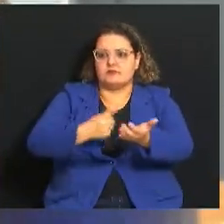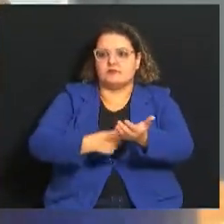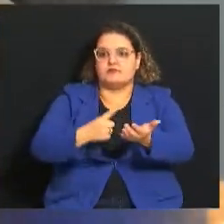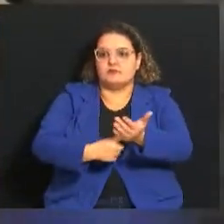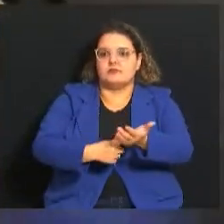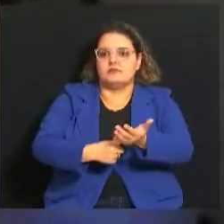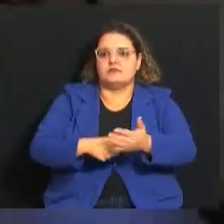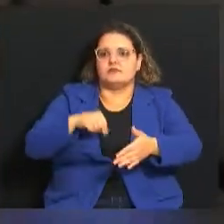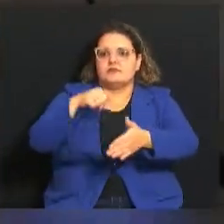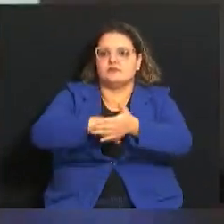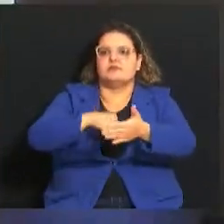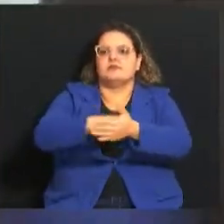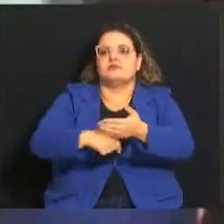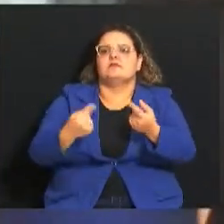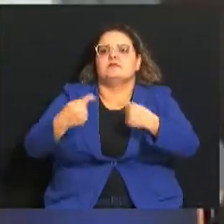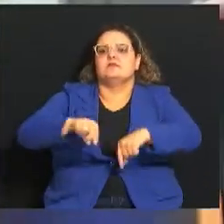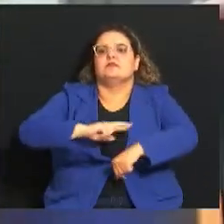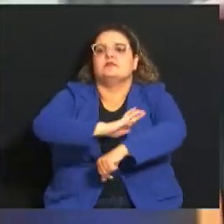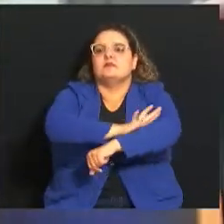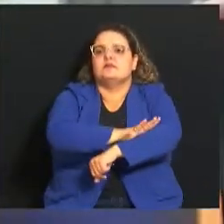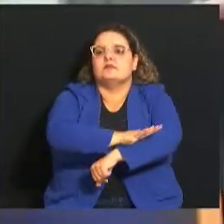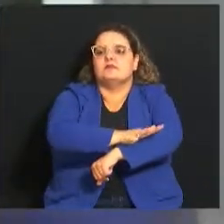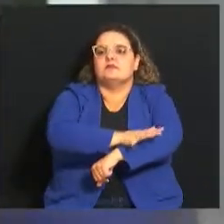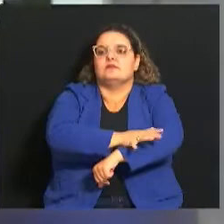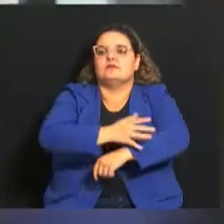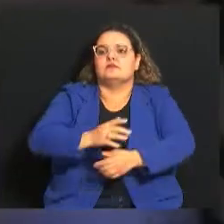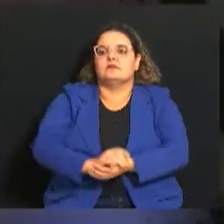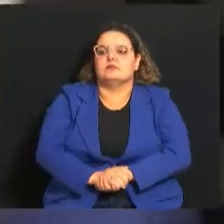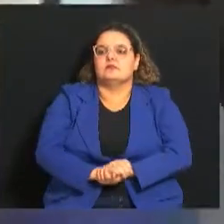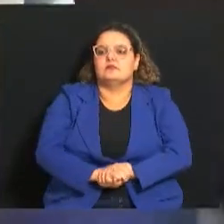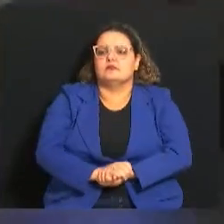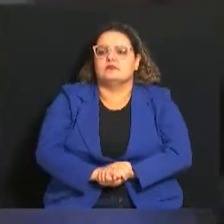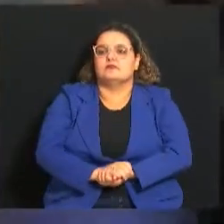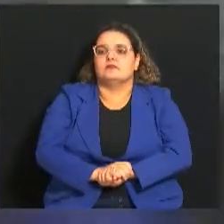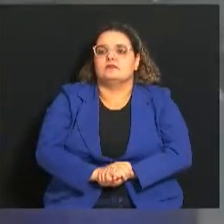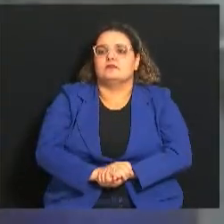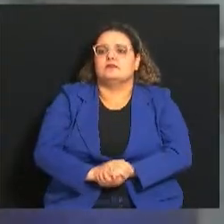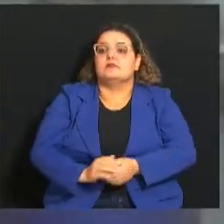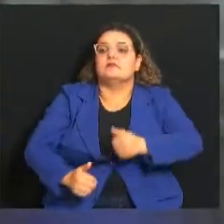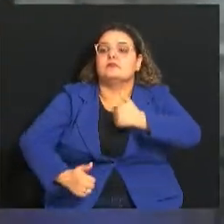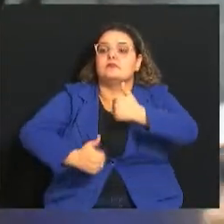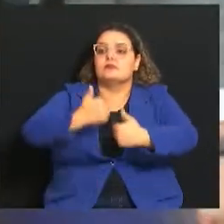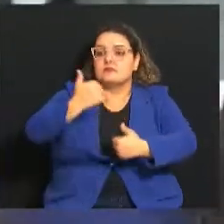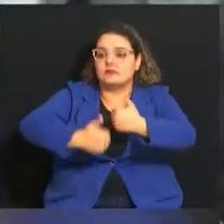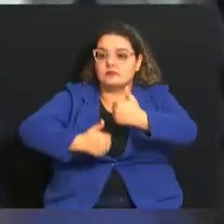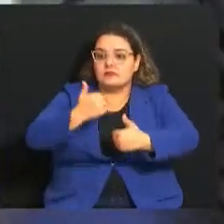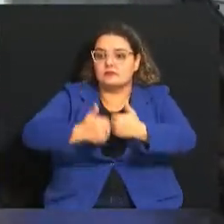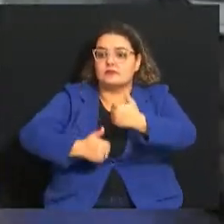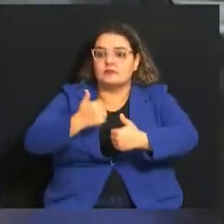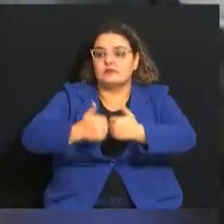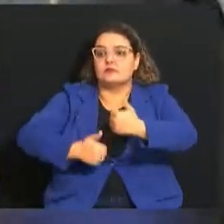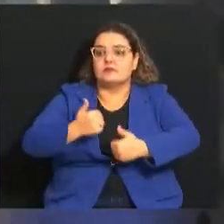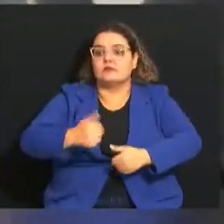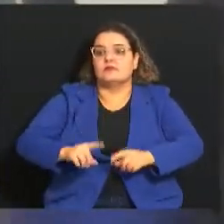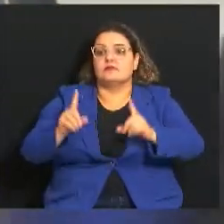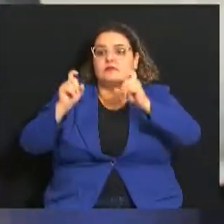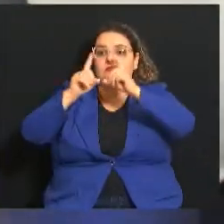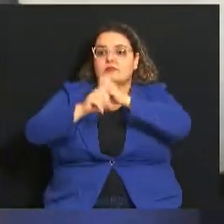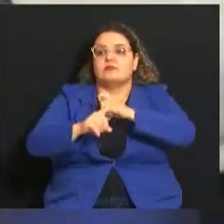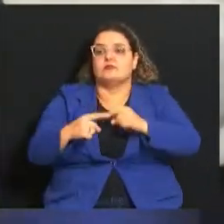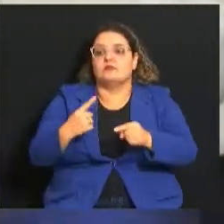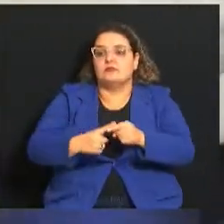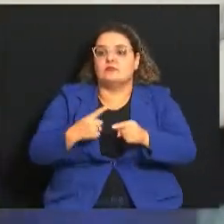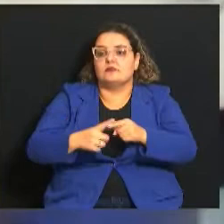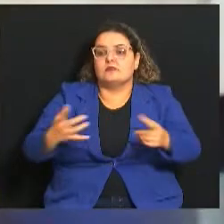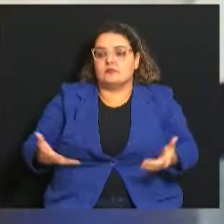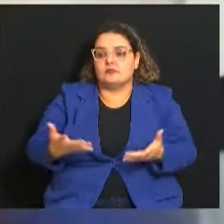luta contra o racismo. E a questão no futebol é muito complicado, porque você estimula a